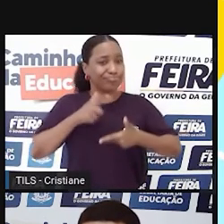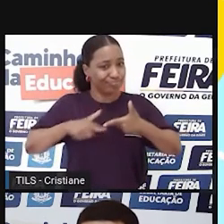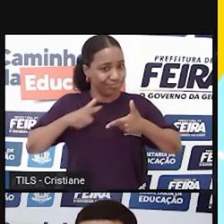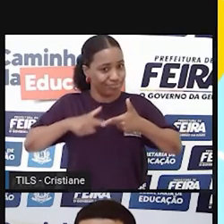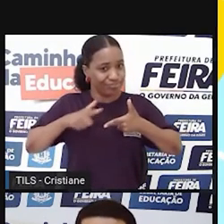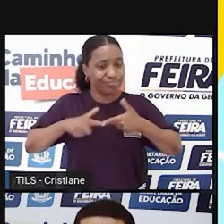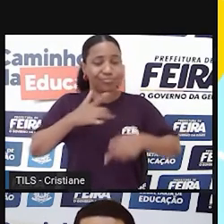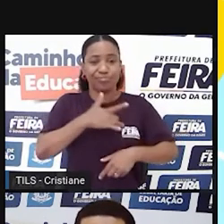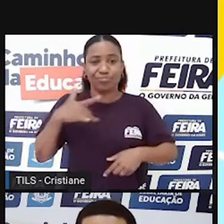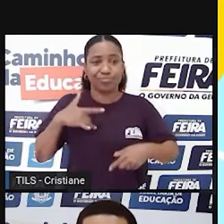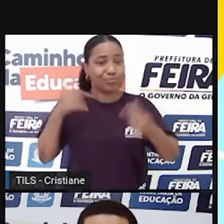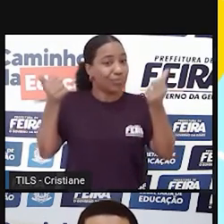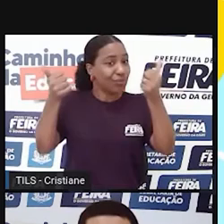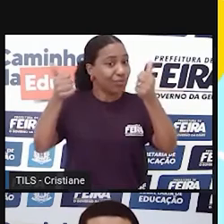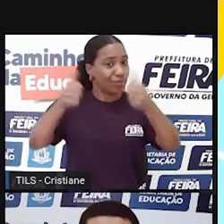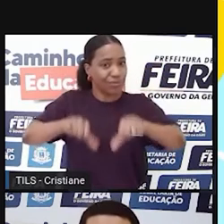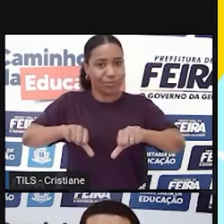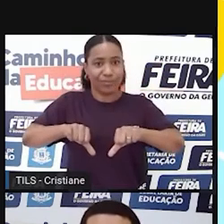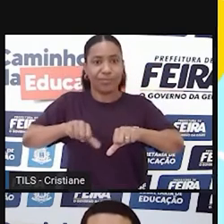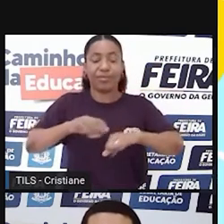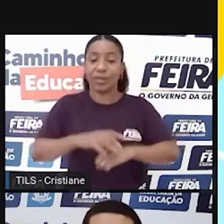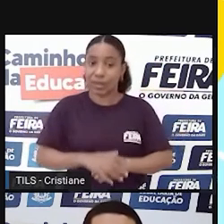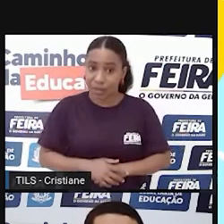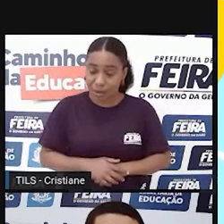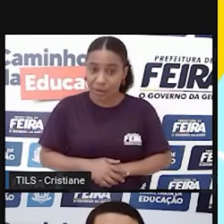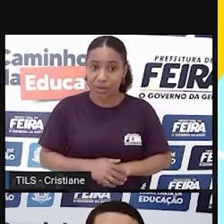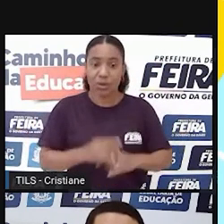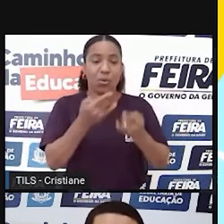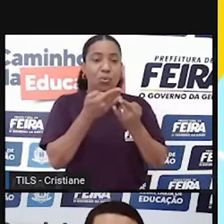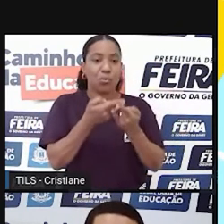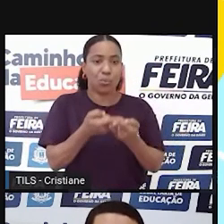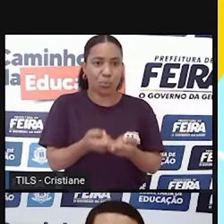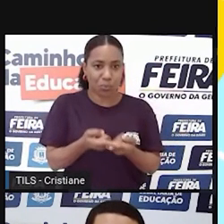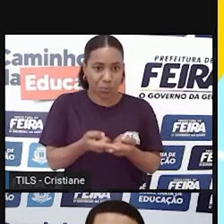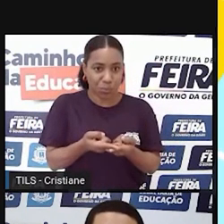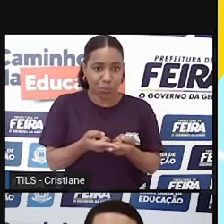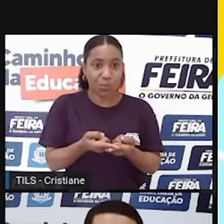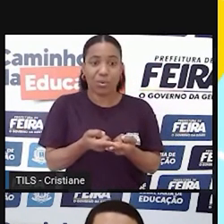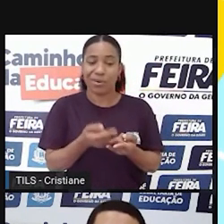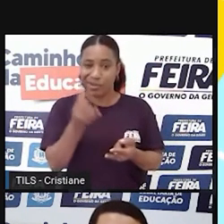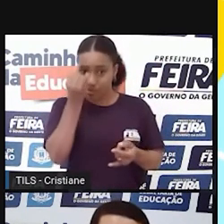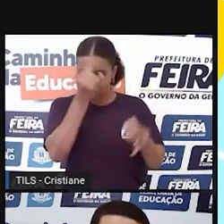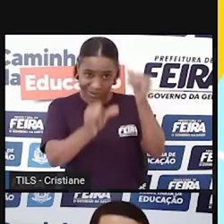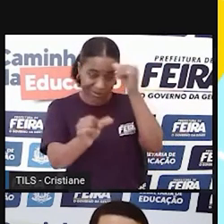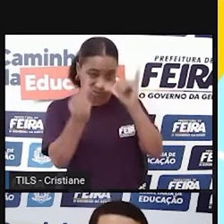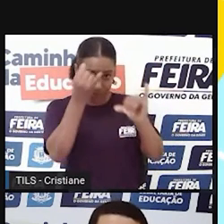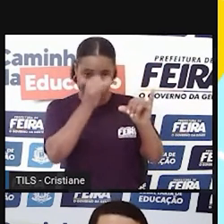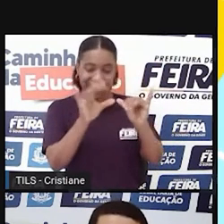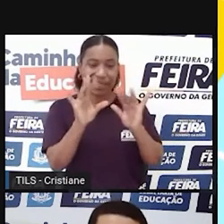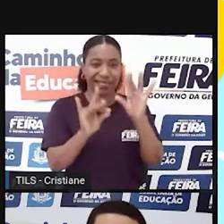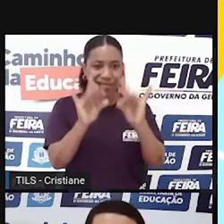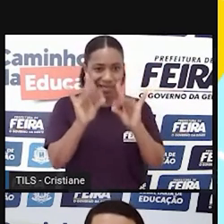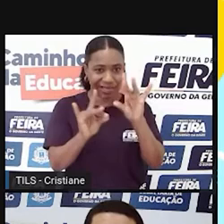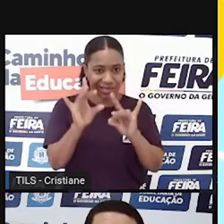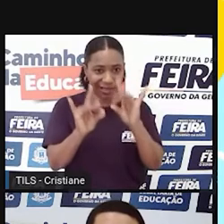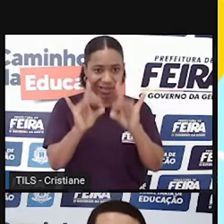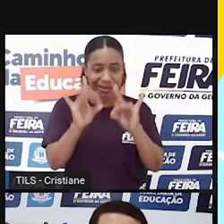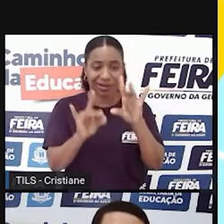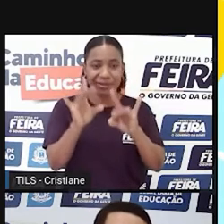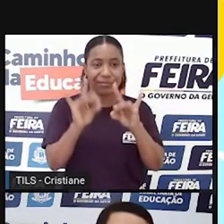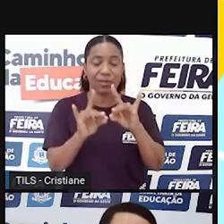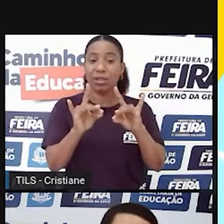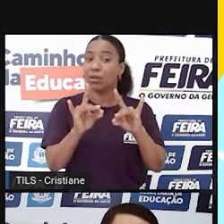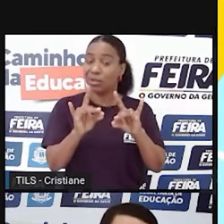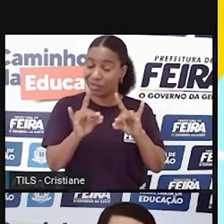certo? Então, o preservativo, ele impede o contato entre as mucosas dos dois parceiros sexuais, certo? Não tem